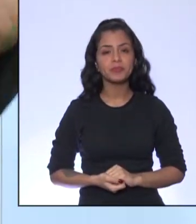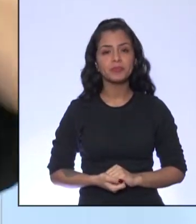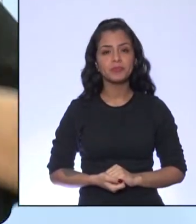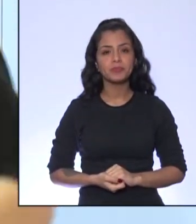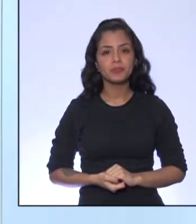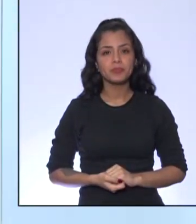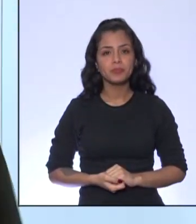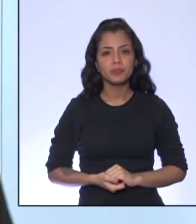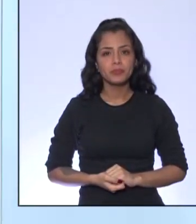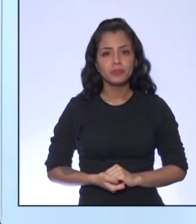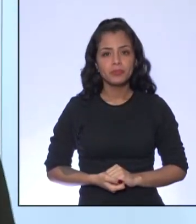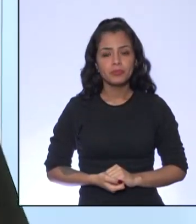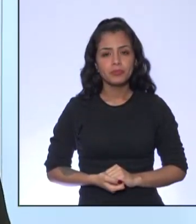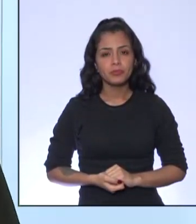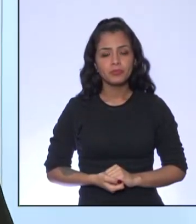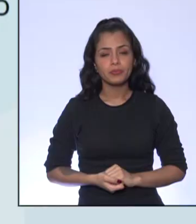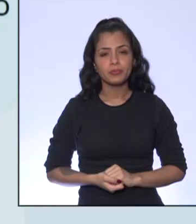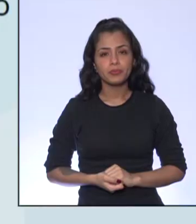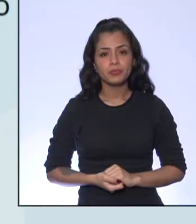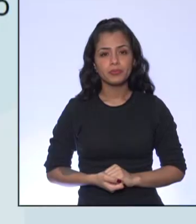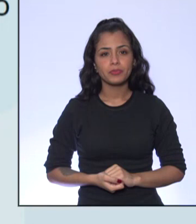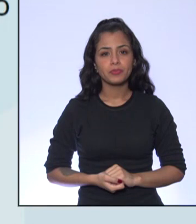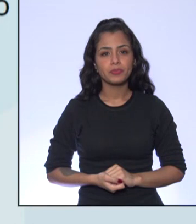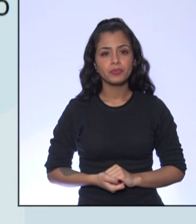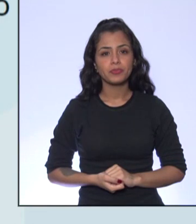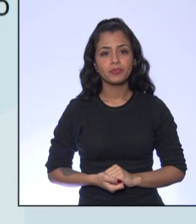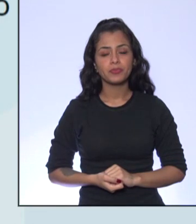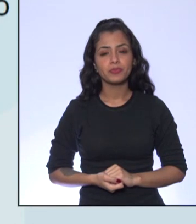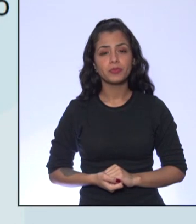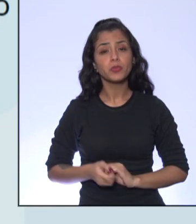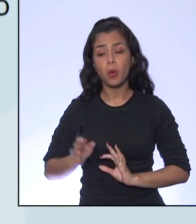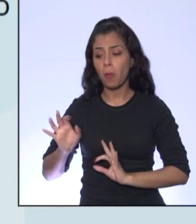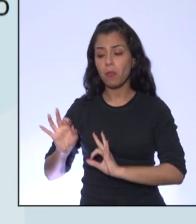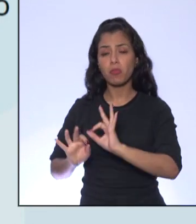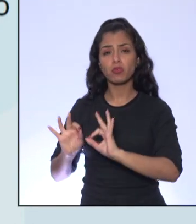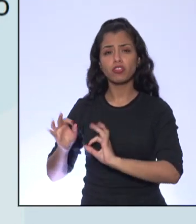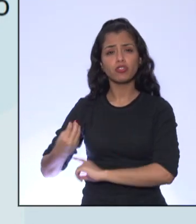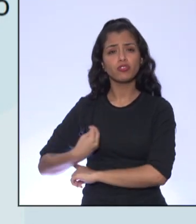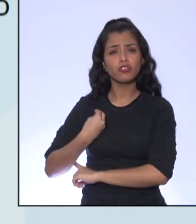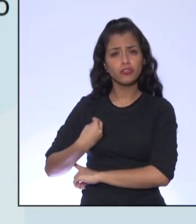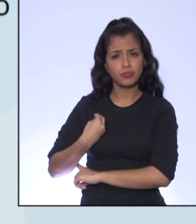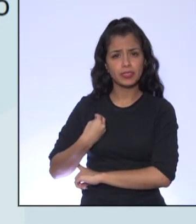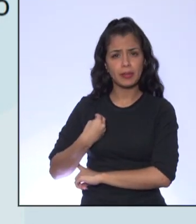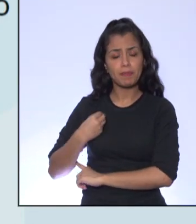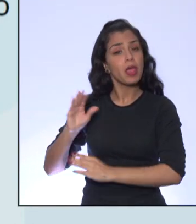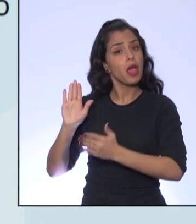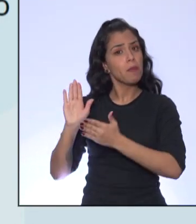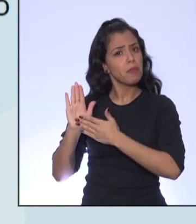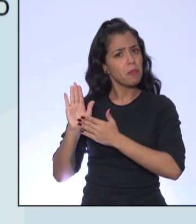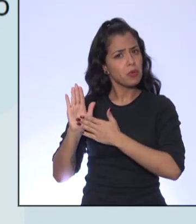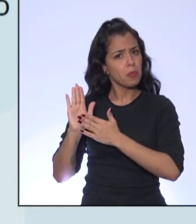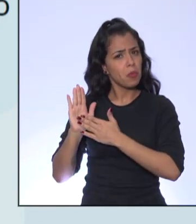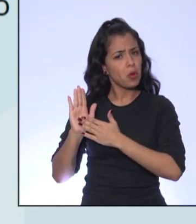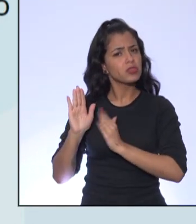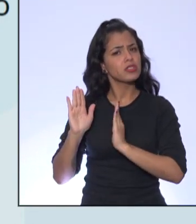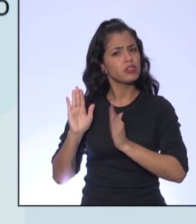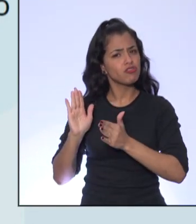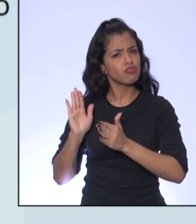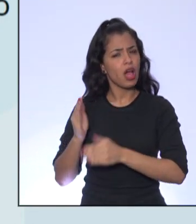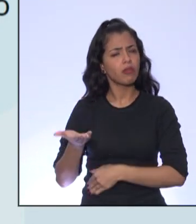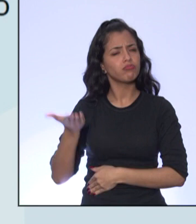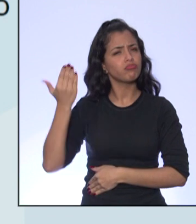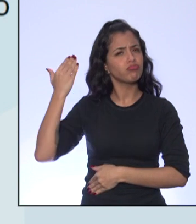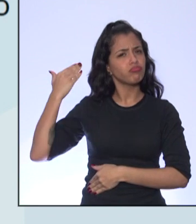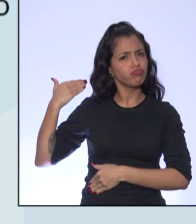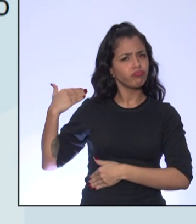O componente projeto de vida é uma proposta que já vem sendo utilizada na escola de ensino integral